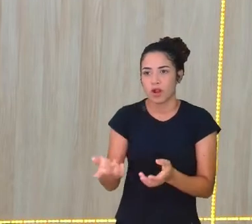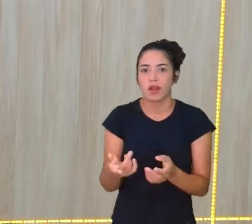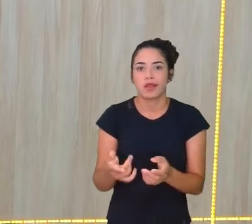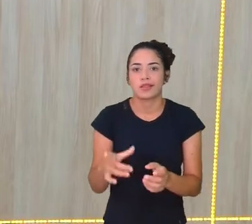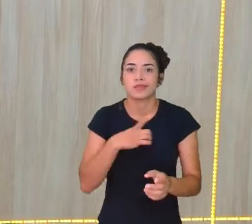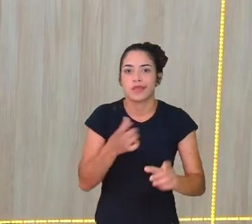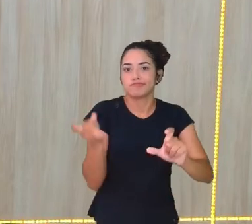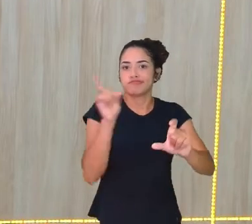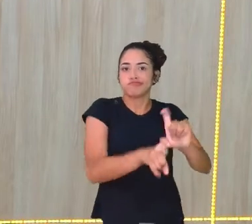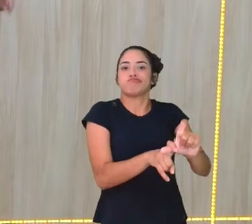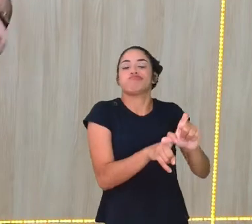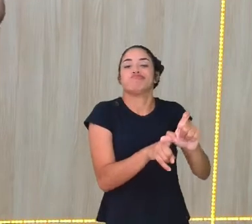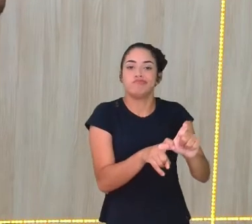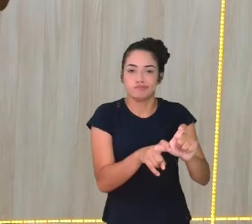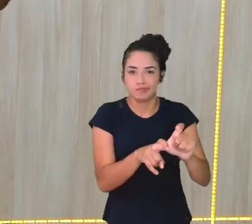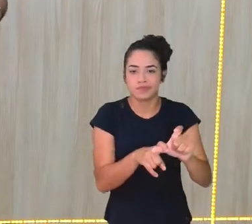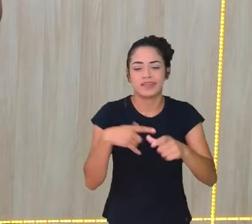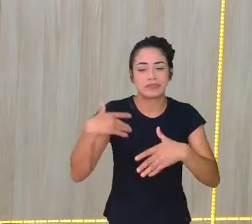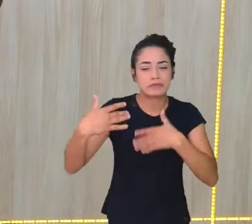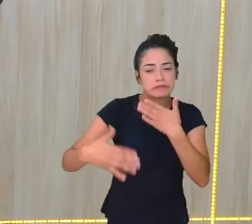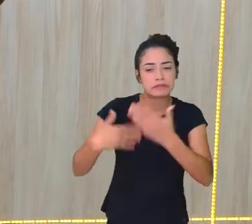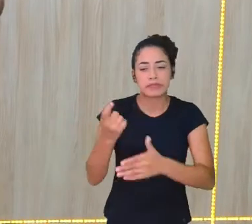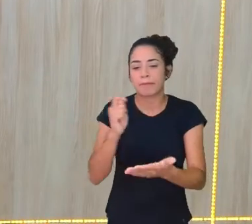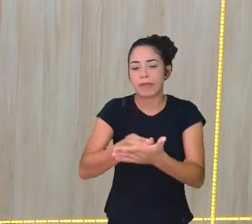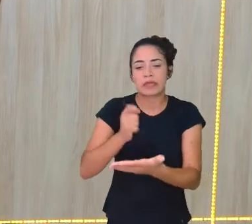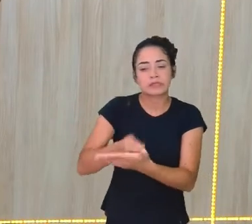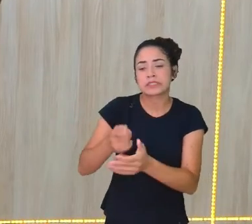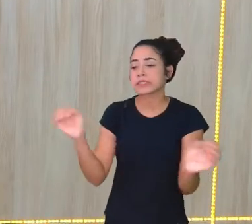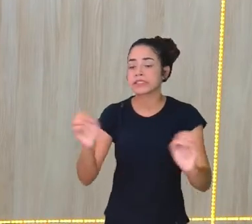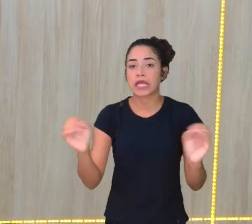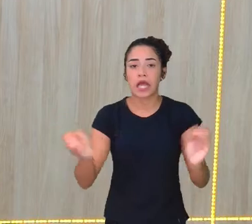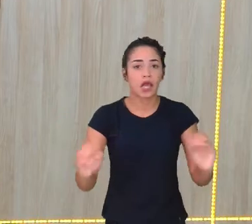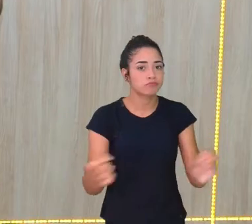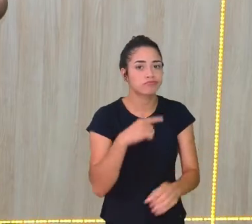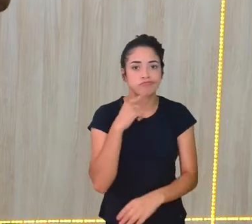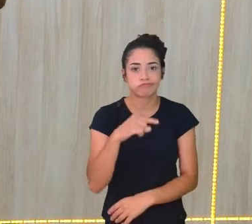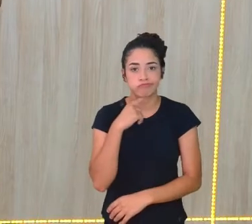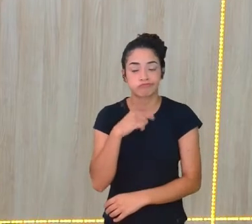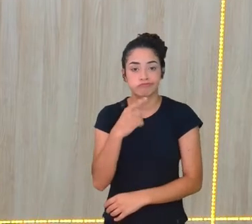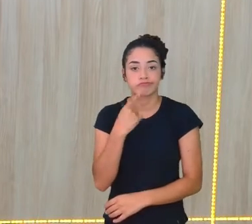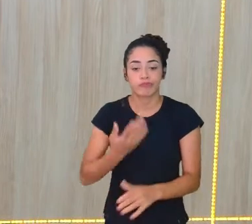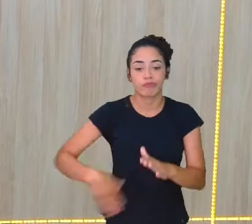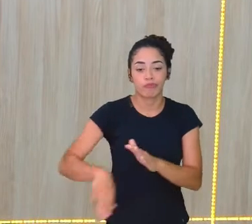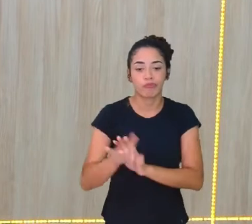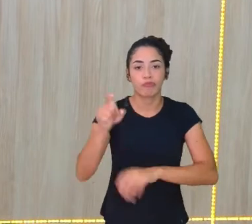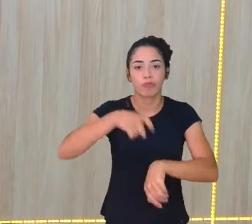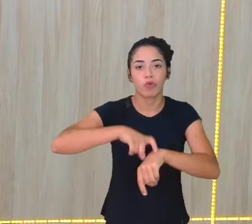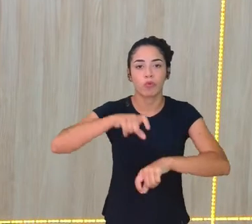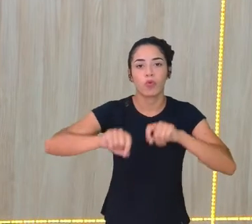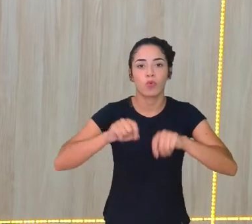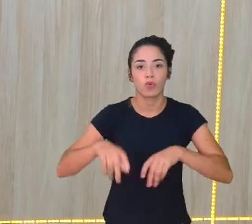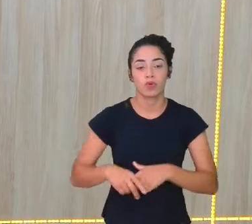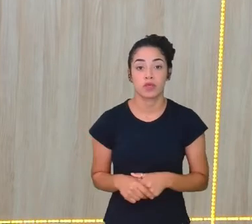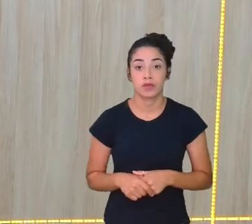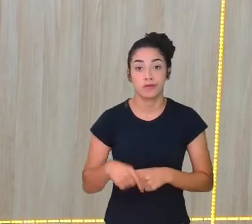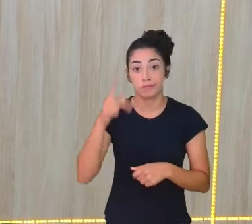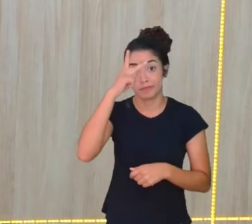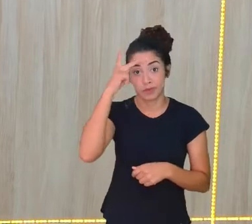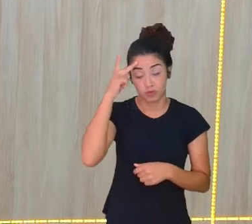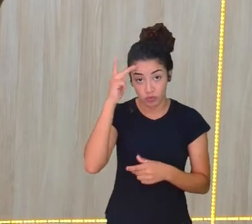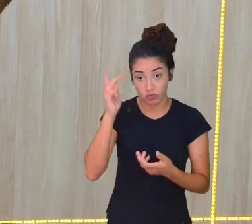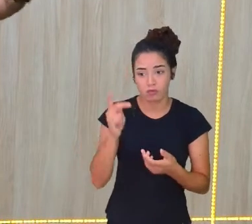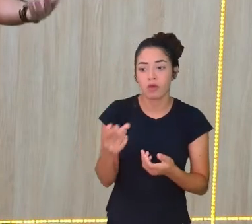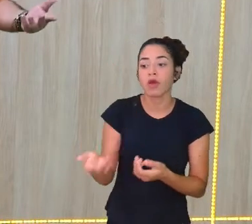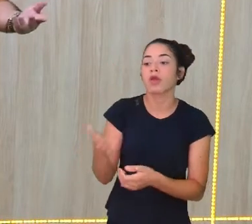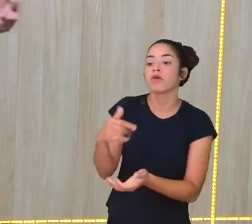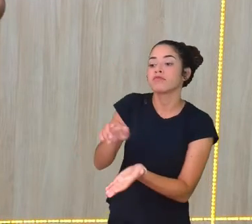dívida, aí foi ali adiando a dívida, adiando, não conseguia pagar, chega um momento que o credor, ele